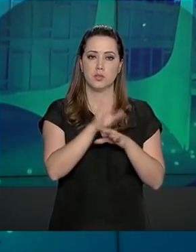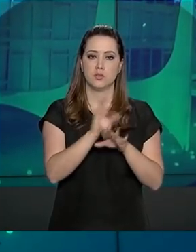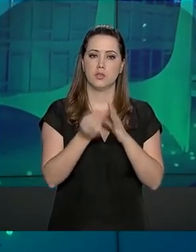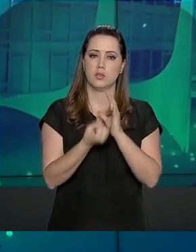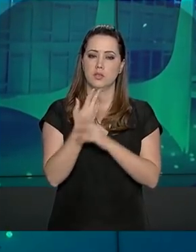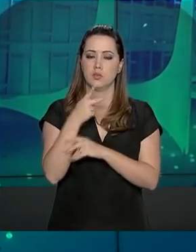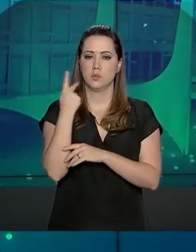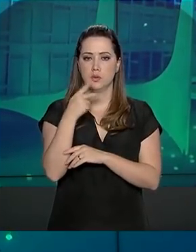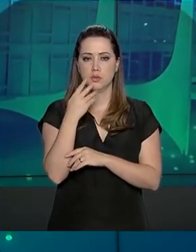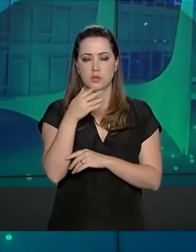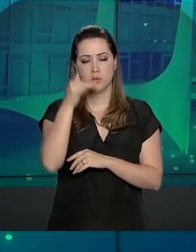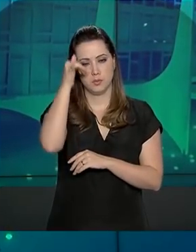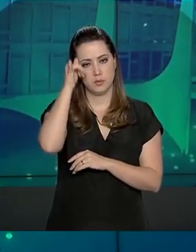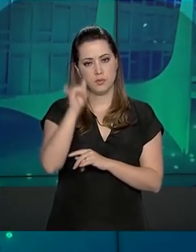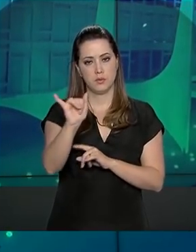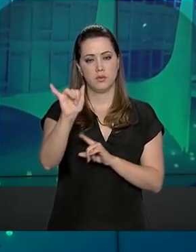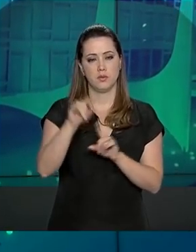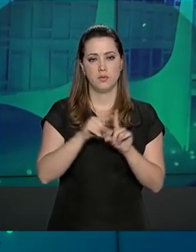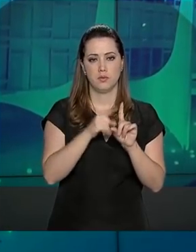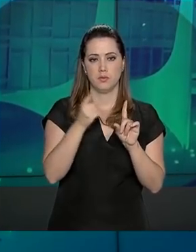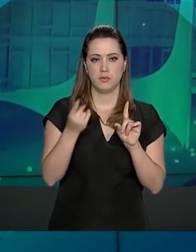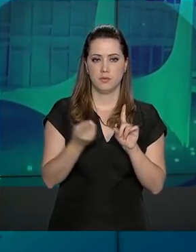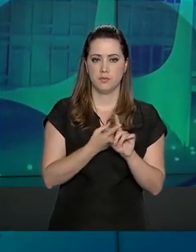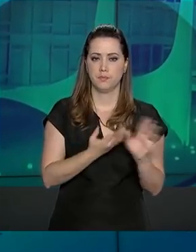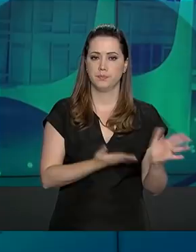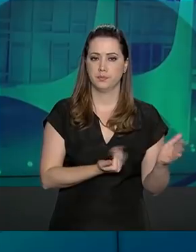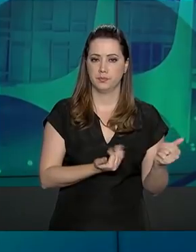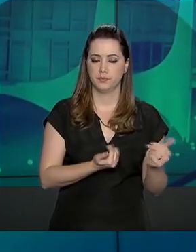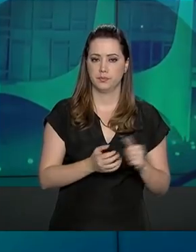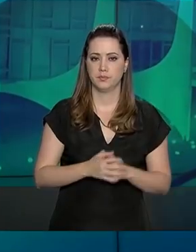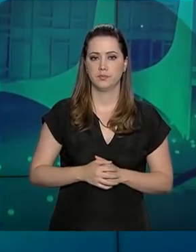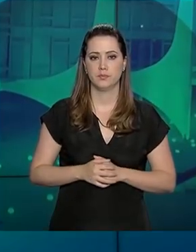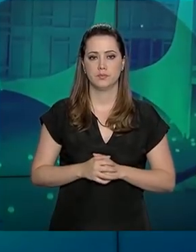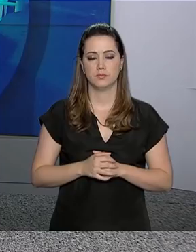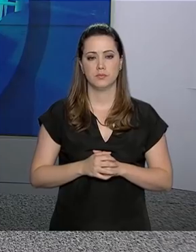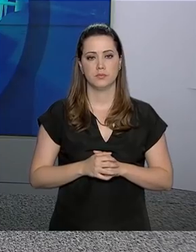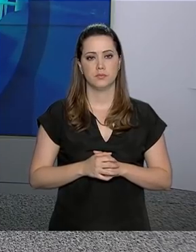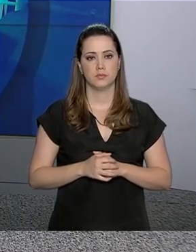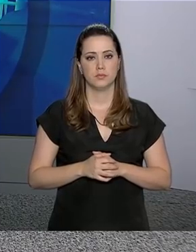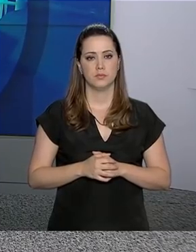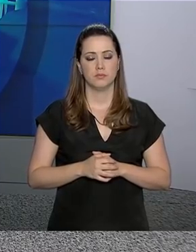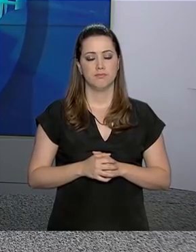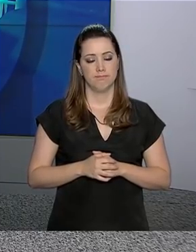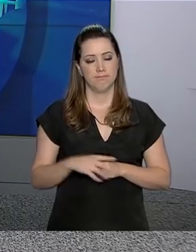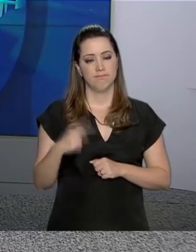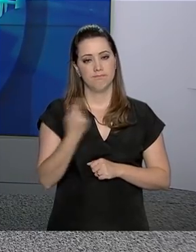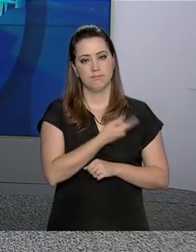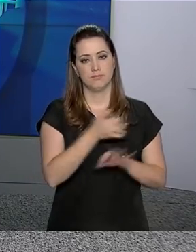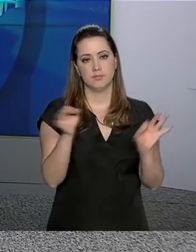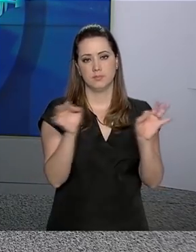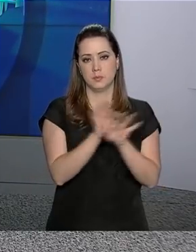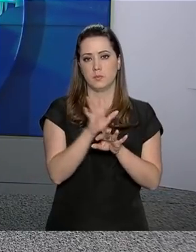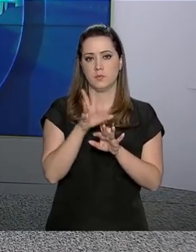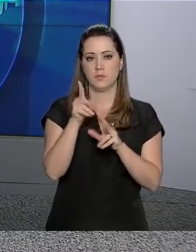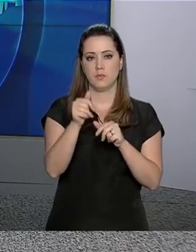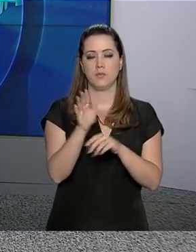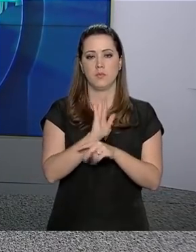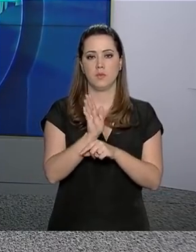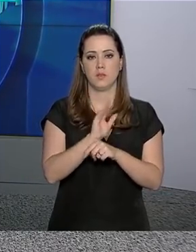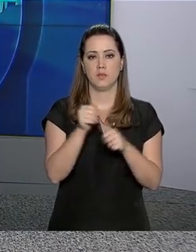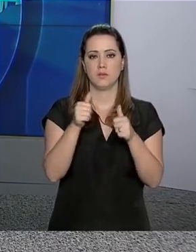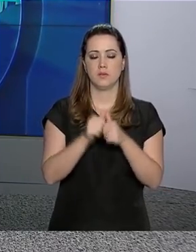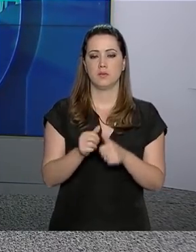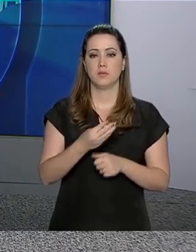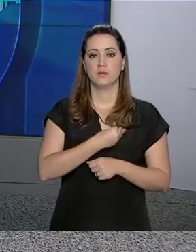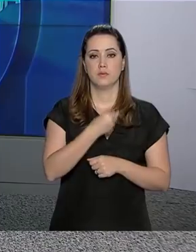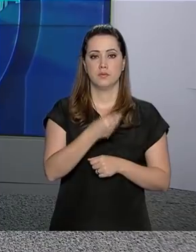criação de políticas públicas de prevenção à gravidez na adolescência. Nós ficamos por aqui. Toda a nossa